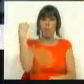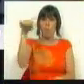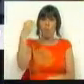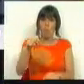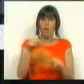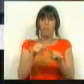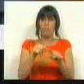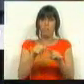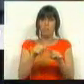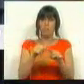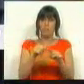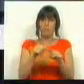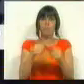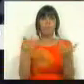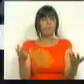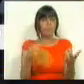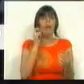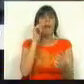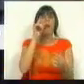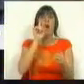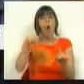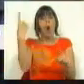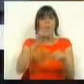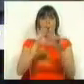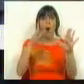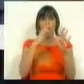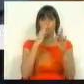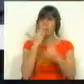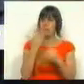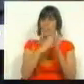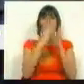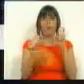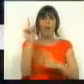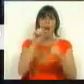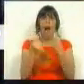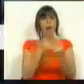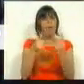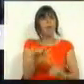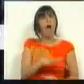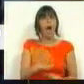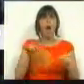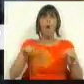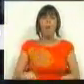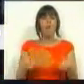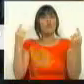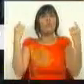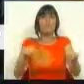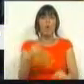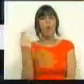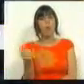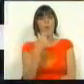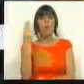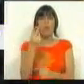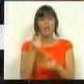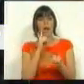Lófans. Aquilo que chegou a ser o hospital de referência em algumas valências, hoje é pouco mais do que uma unidade